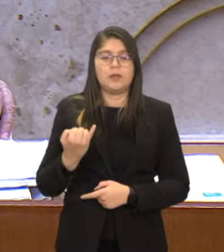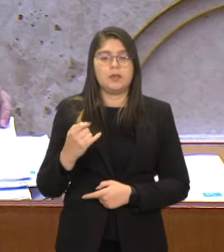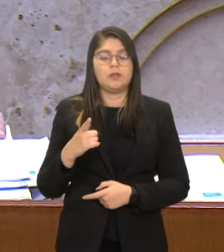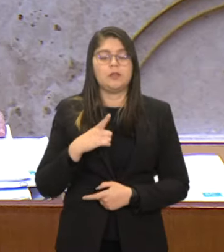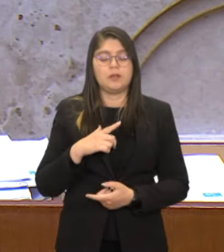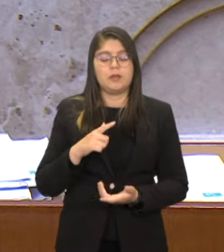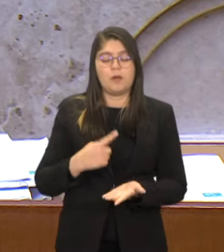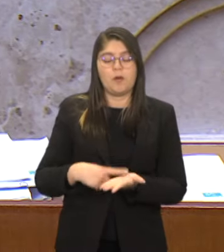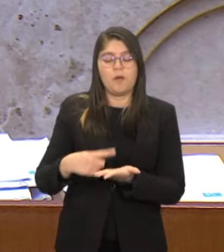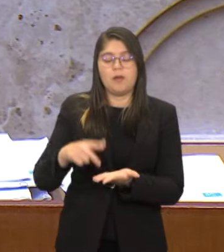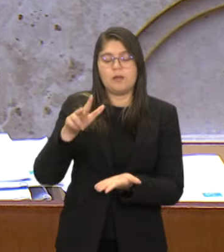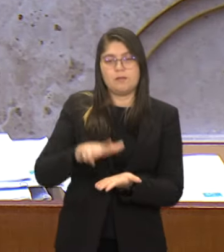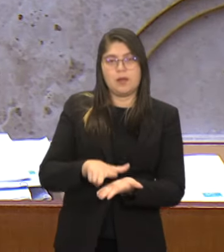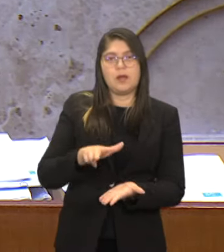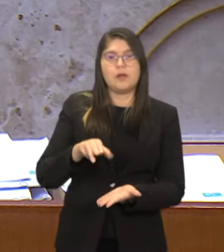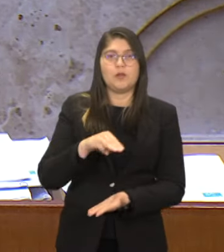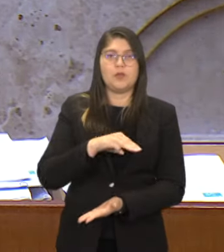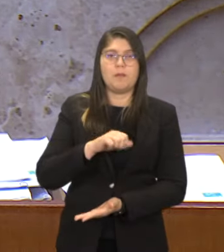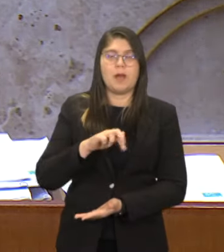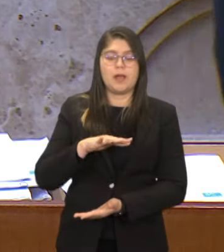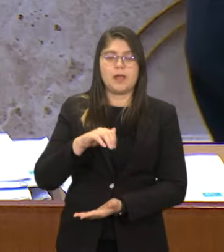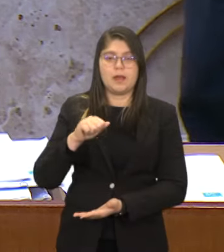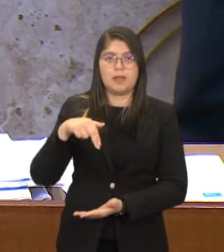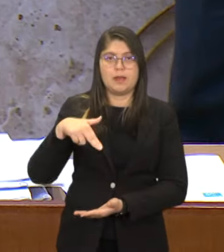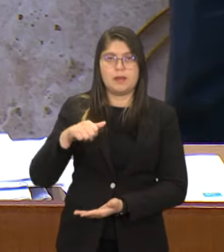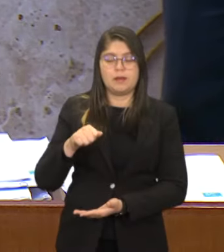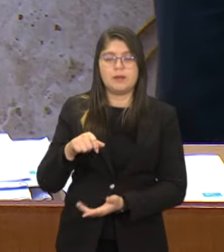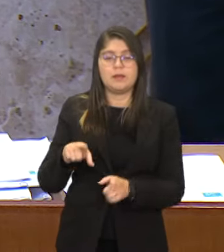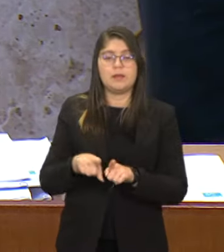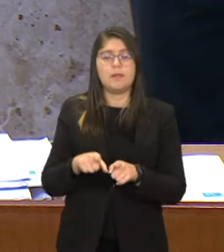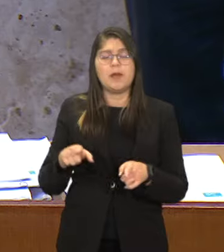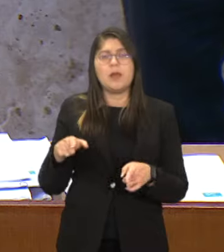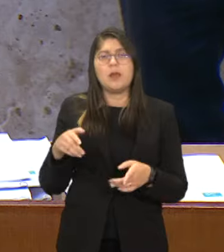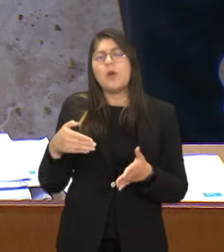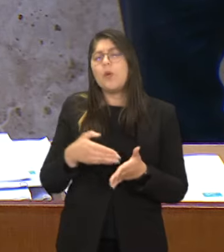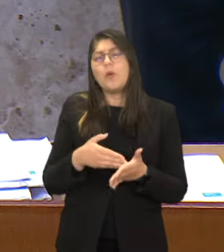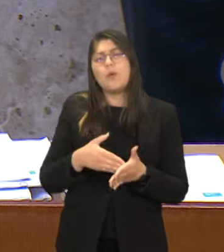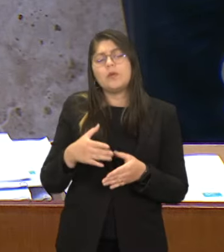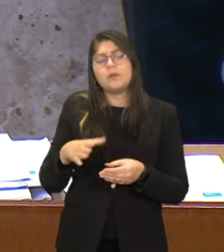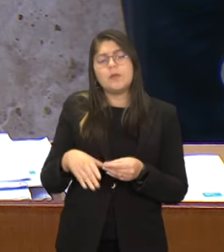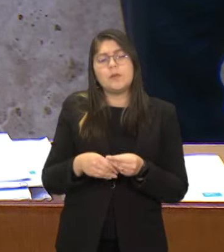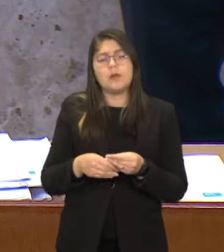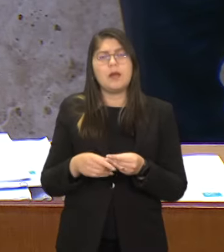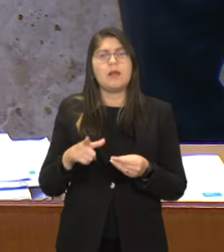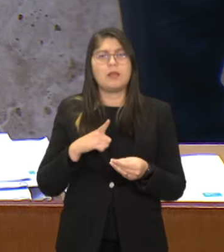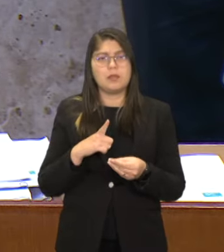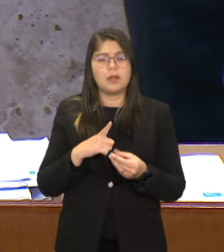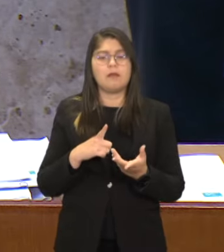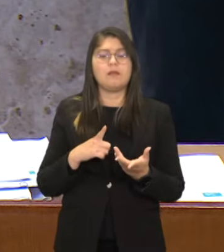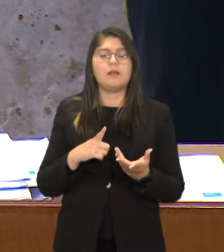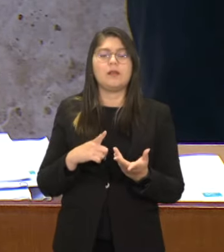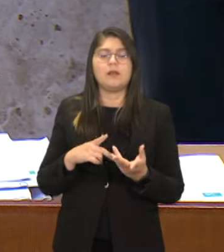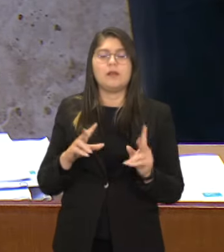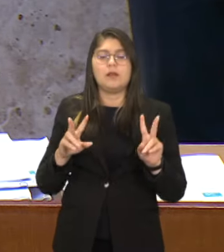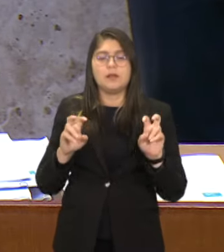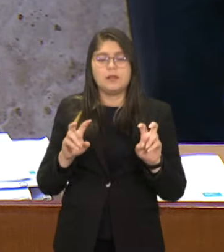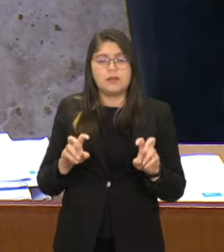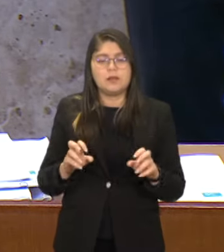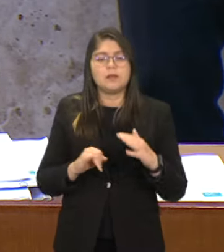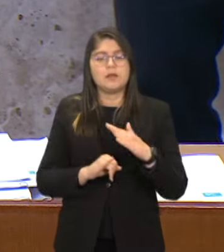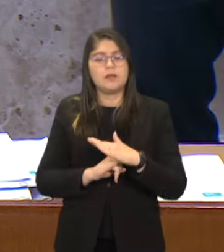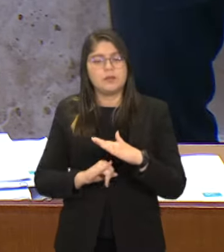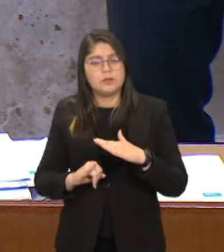o acordo de Mariana. E aqui queria fazer um último adendo. Eu fiz menção às